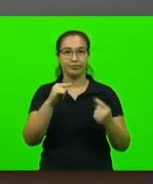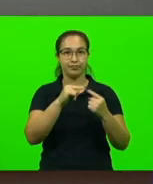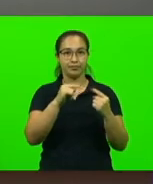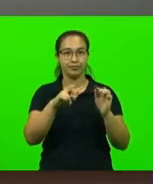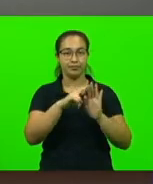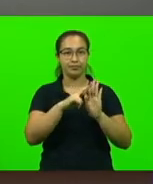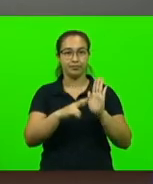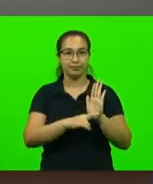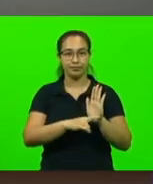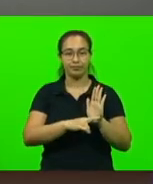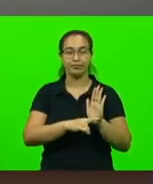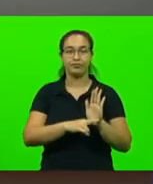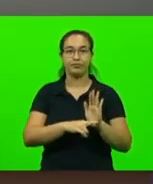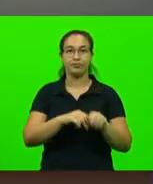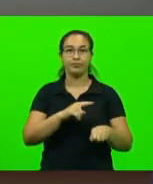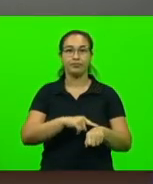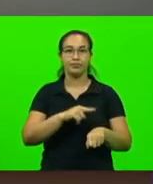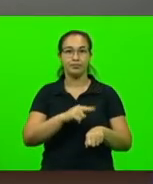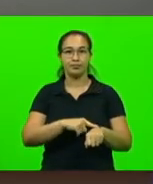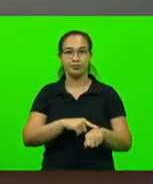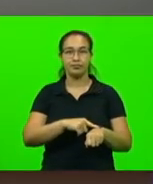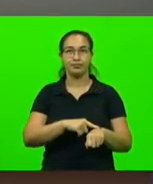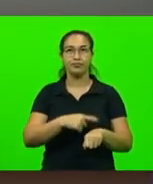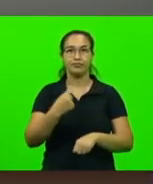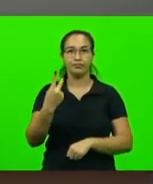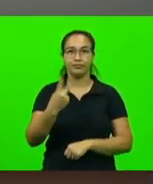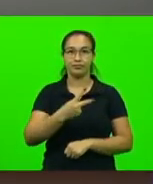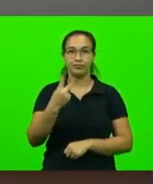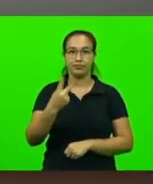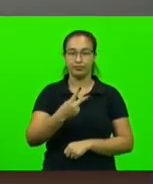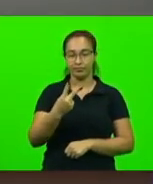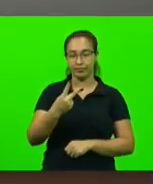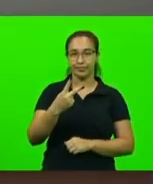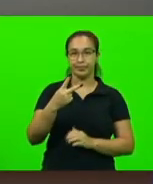Para constar, o segundo secretário fez a ata que acabo de ler.